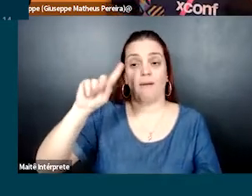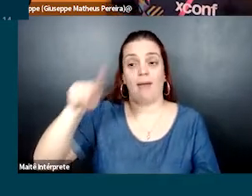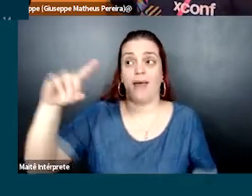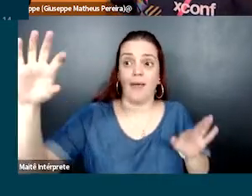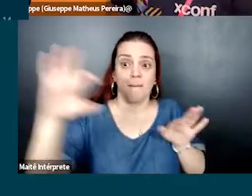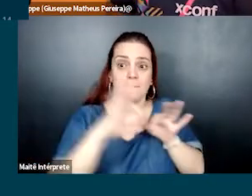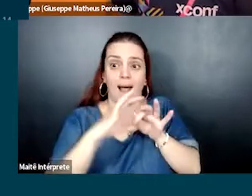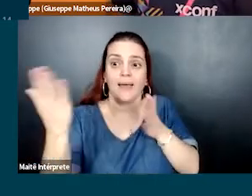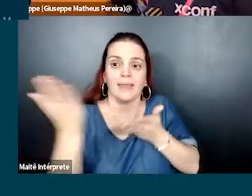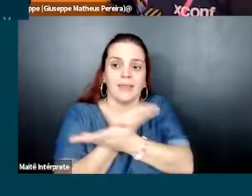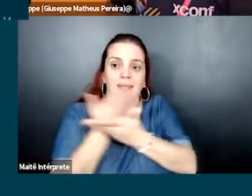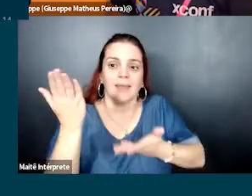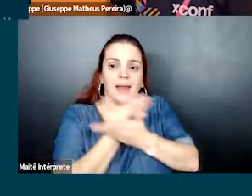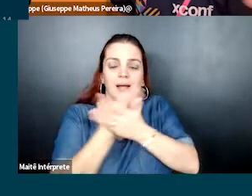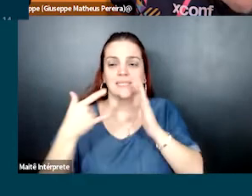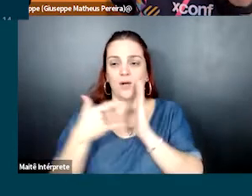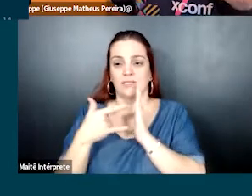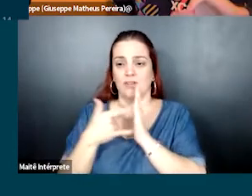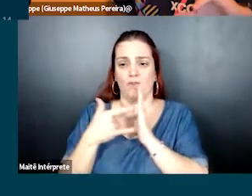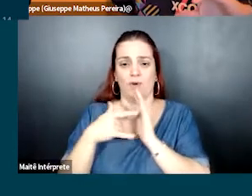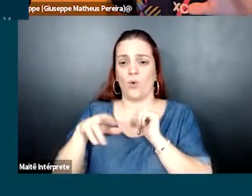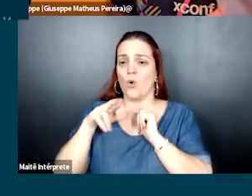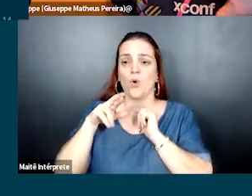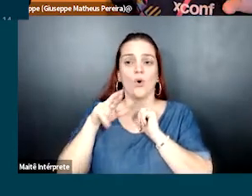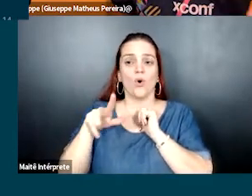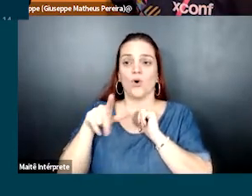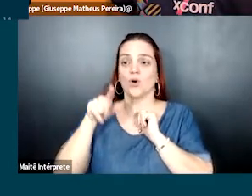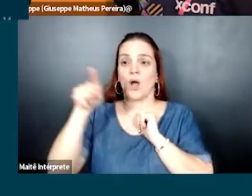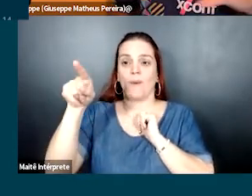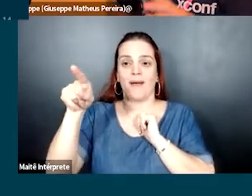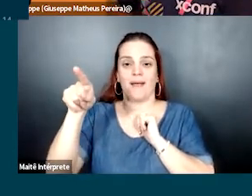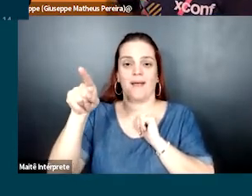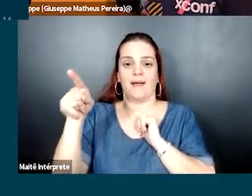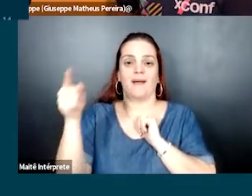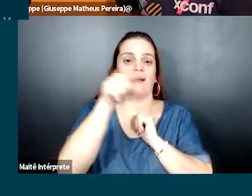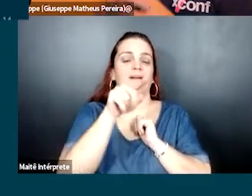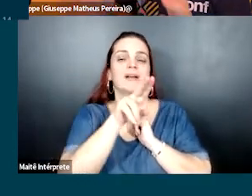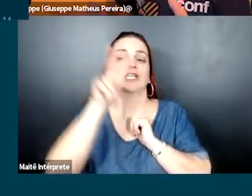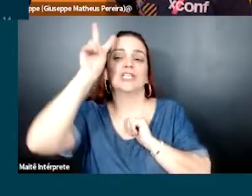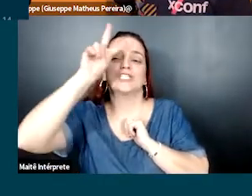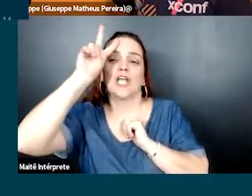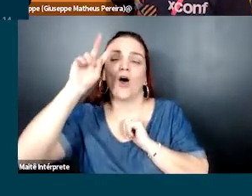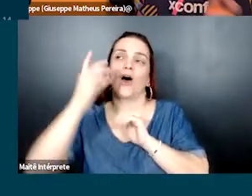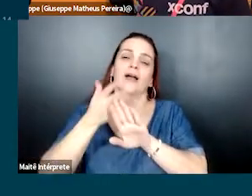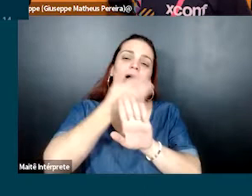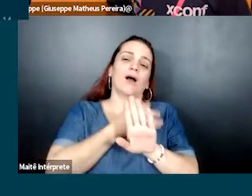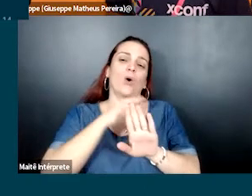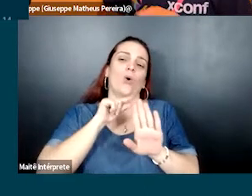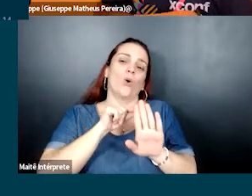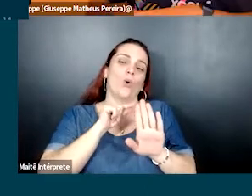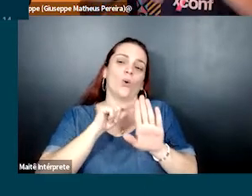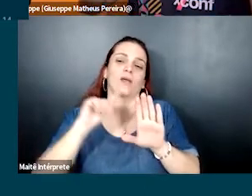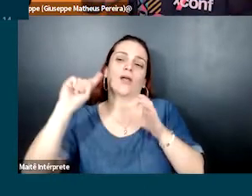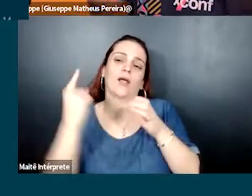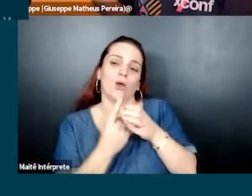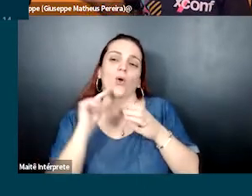dele com o código desses desenvolvedores. Não vai ser a interação dele com o Gira, com as histórias, com o board,